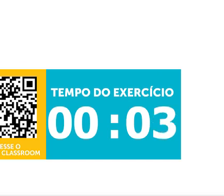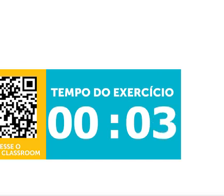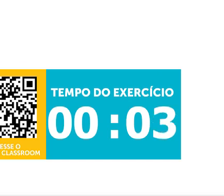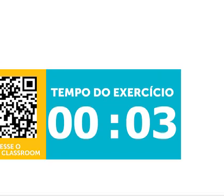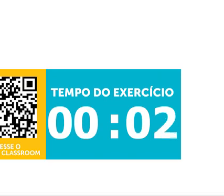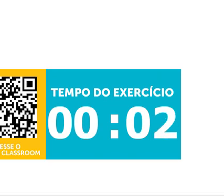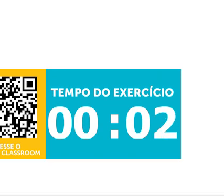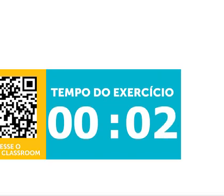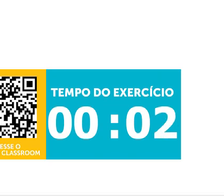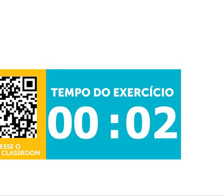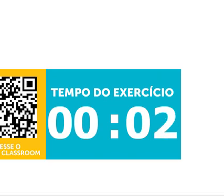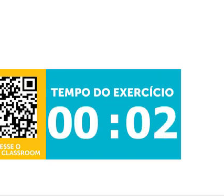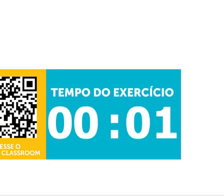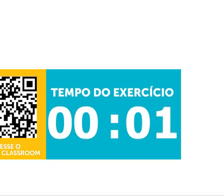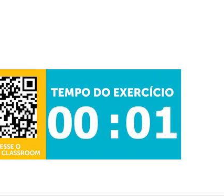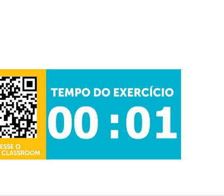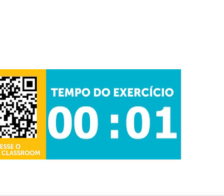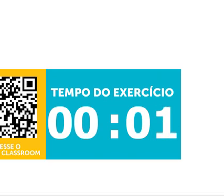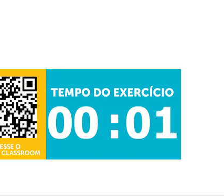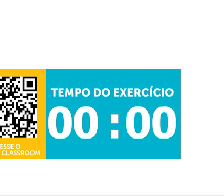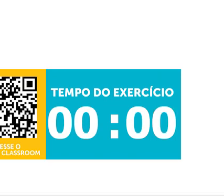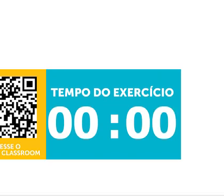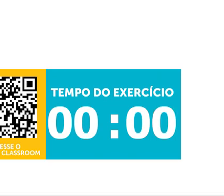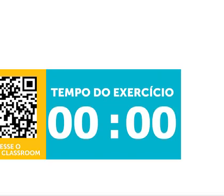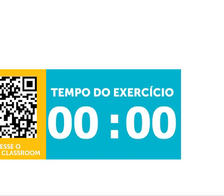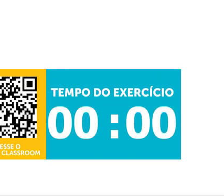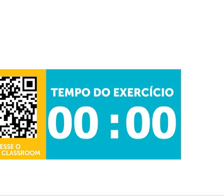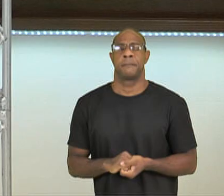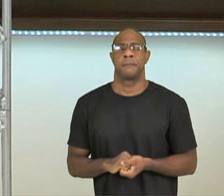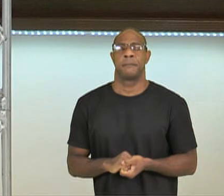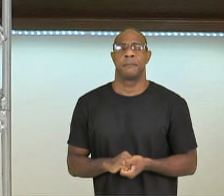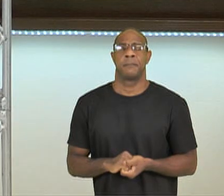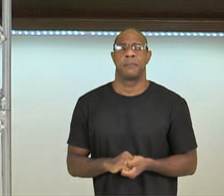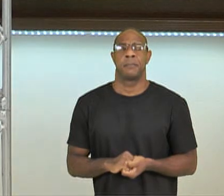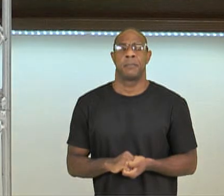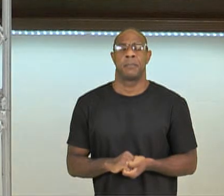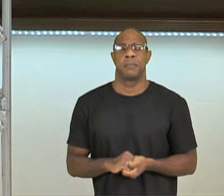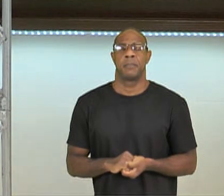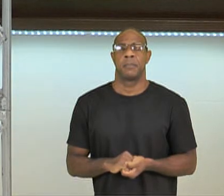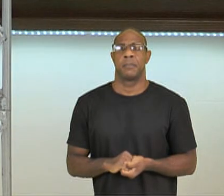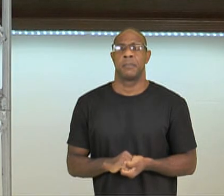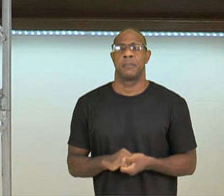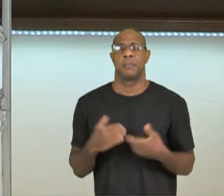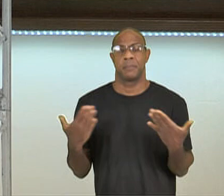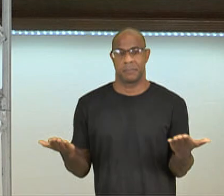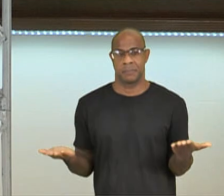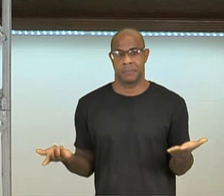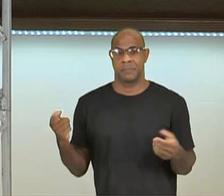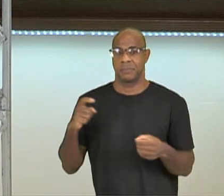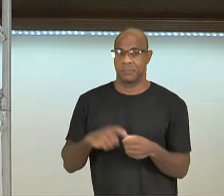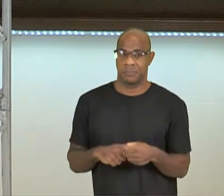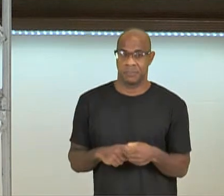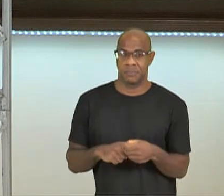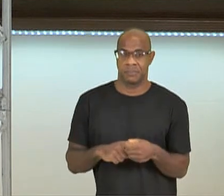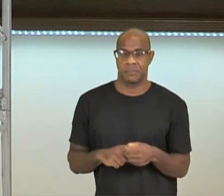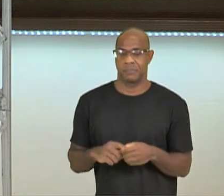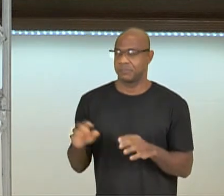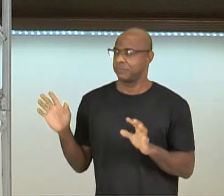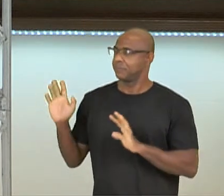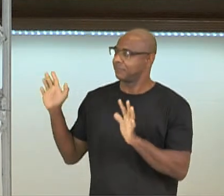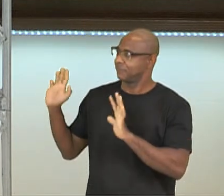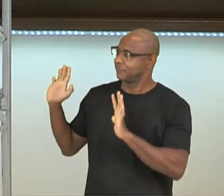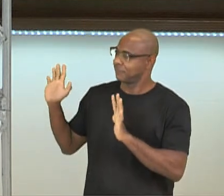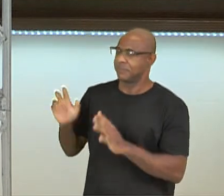Olá pessoal, voltamos também dando tchau ali para o Val. Ô Val, então aqui ó, tá fácil essa, né? Sobre o contexto do Renascimento é